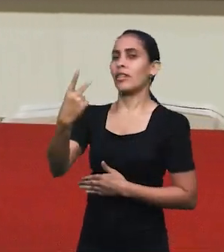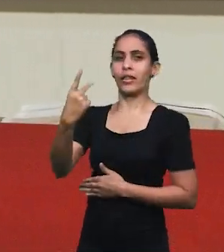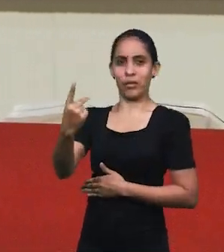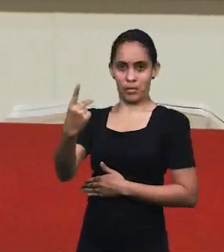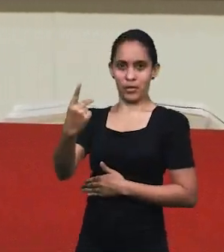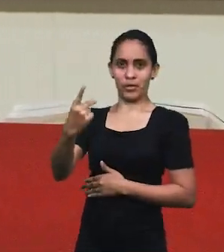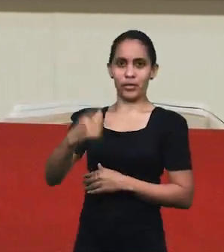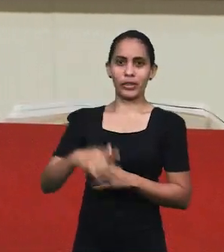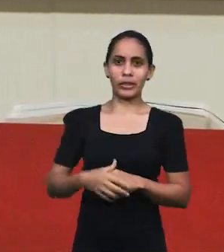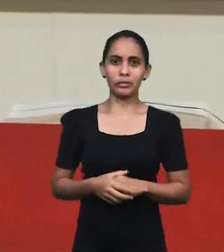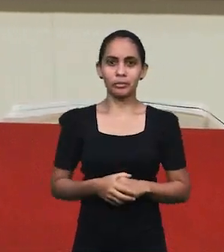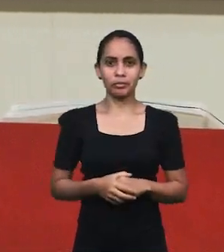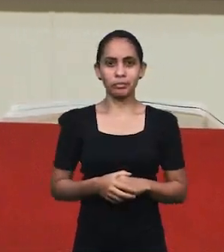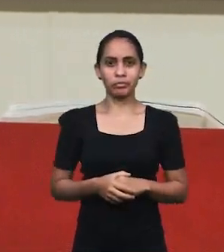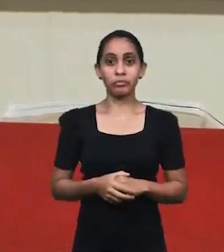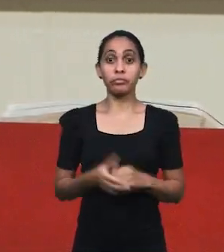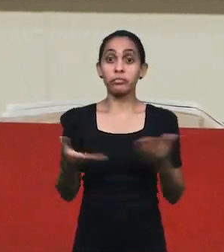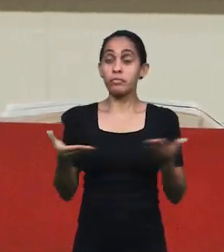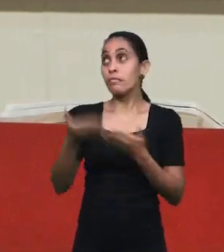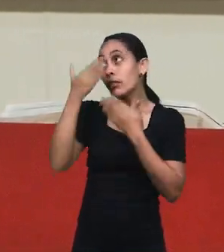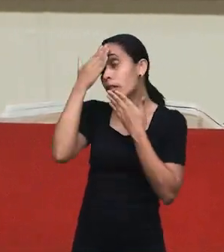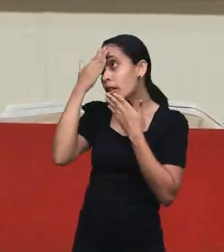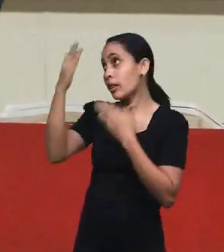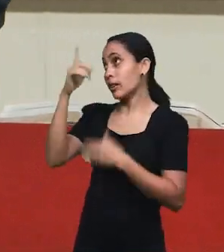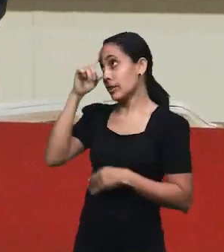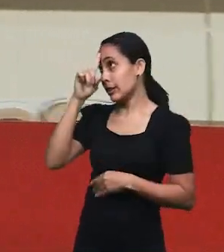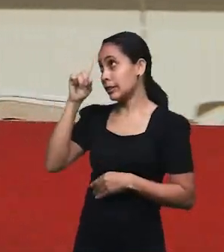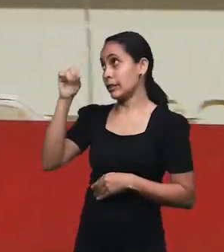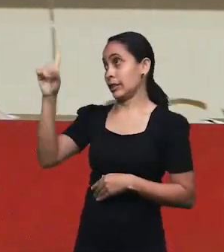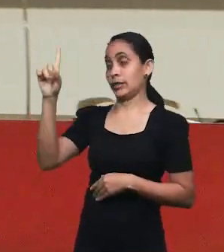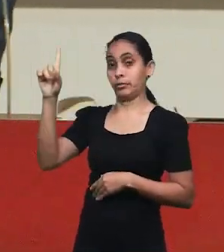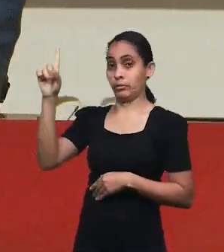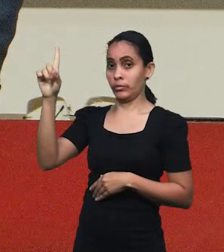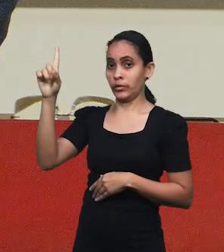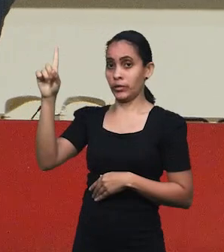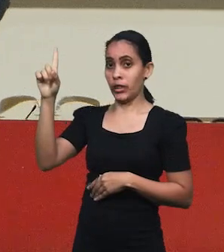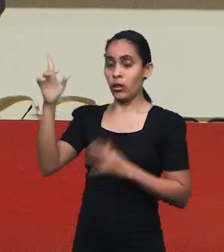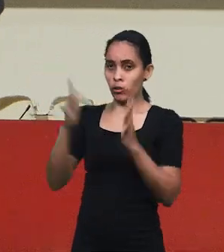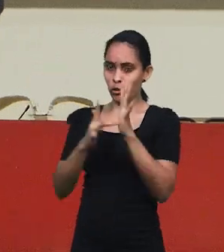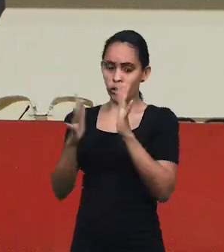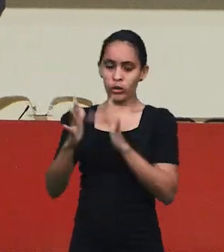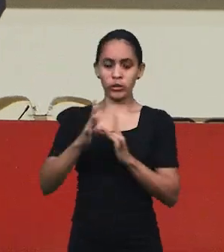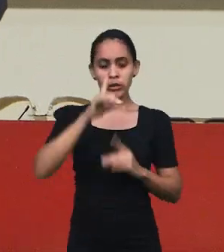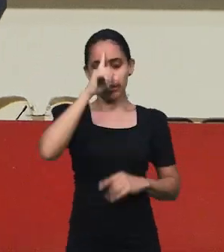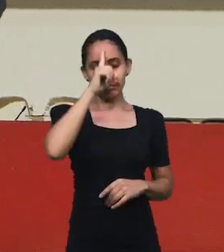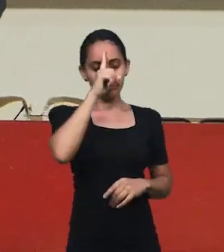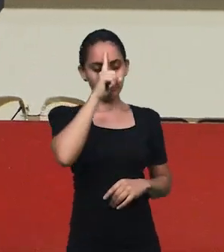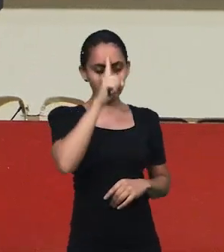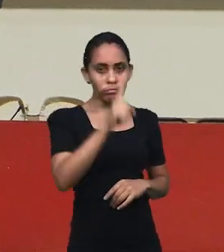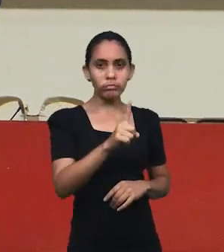hoje e para todo sempre. Agora a terceira ordem Ele não recebeu, Ele deu.